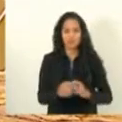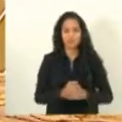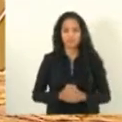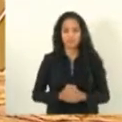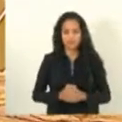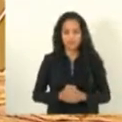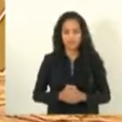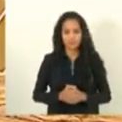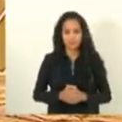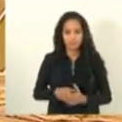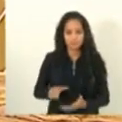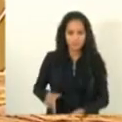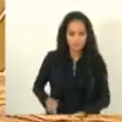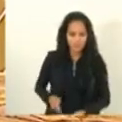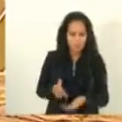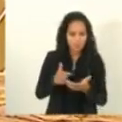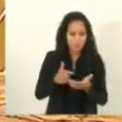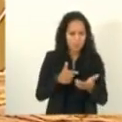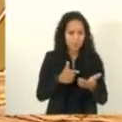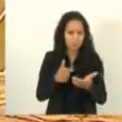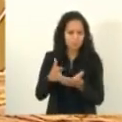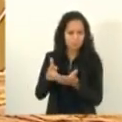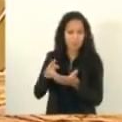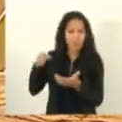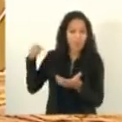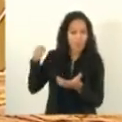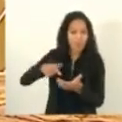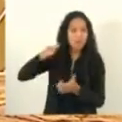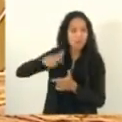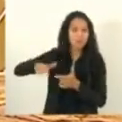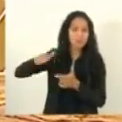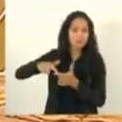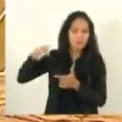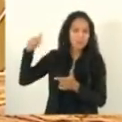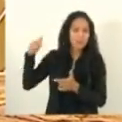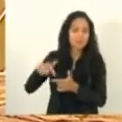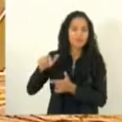Armas são sempre o problema.